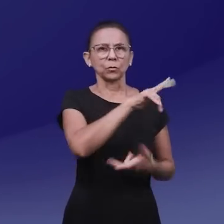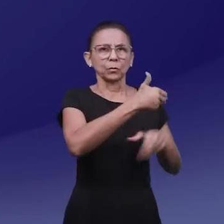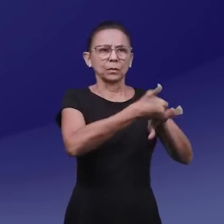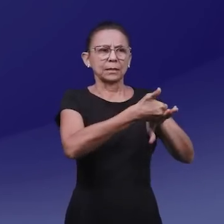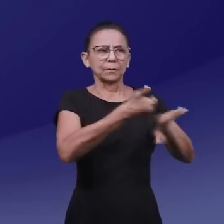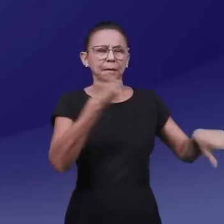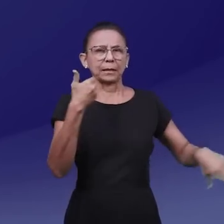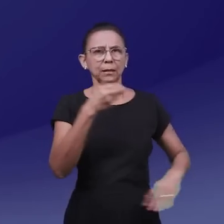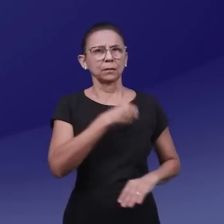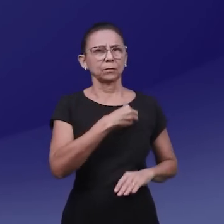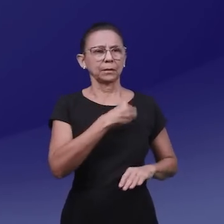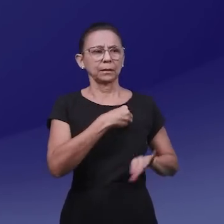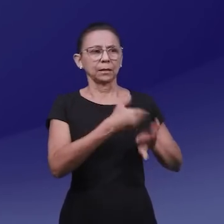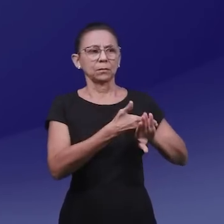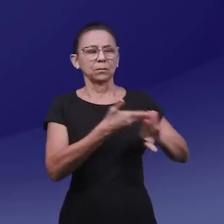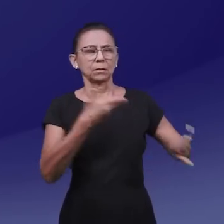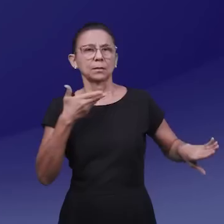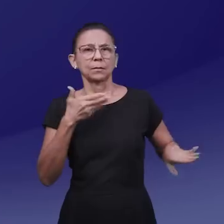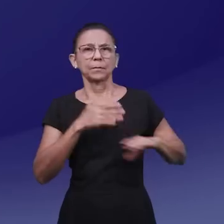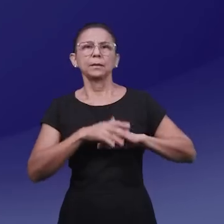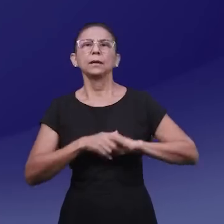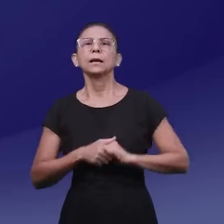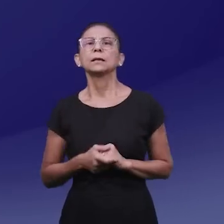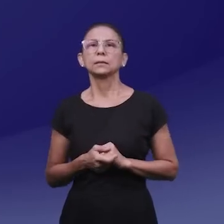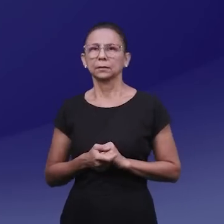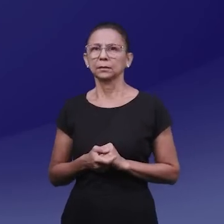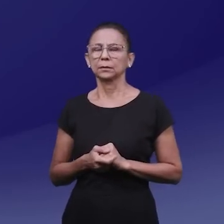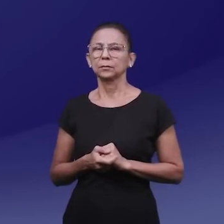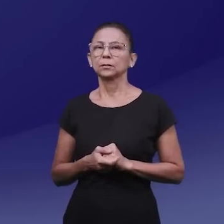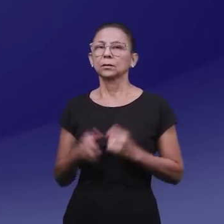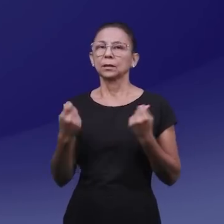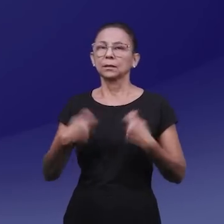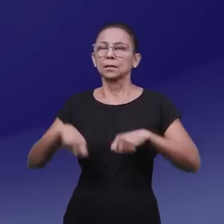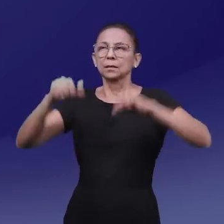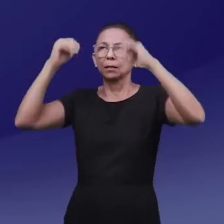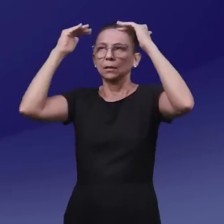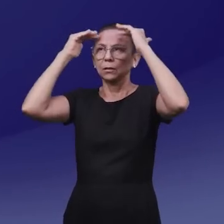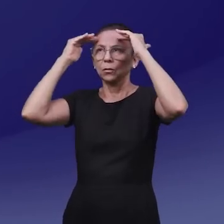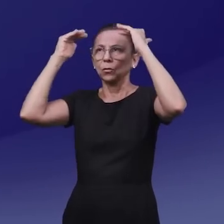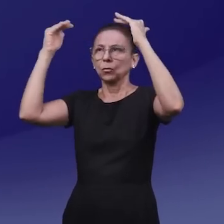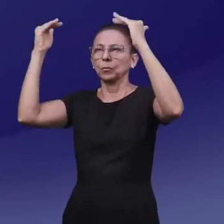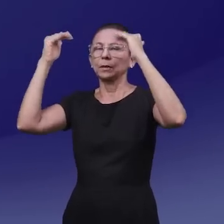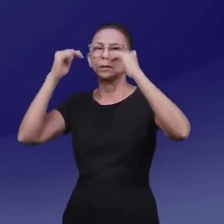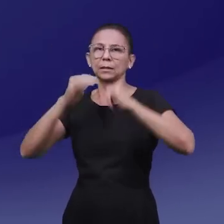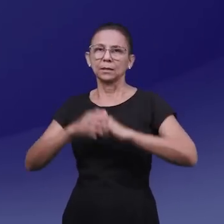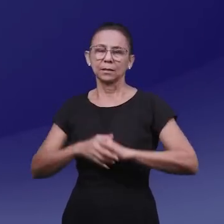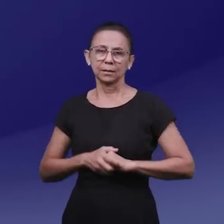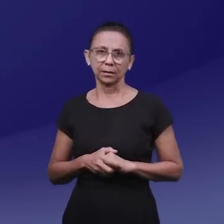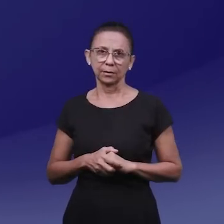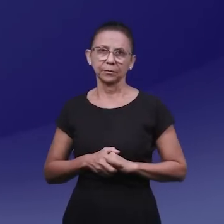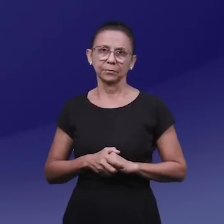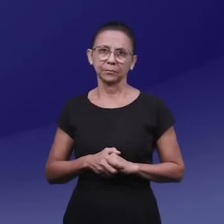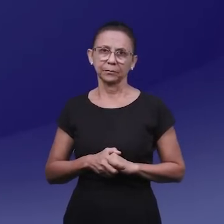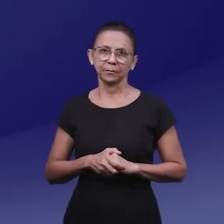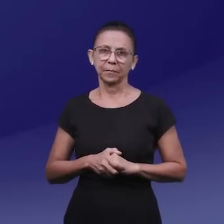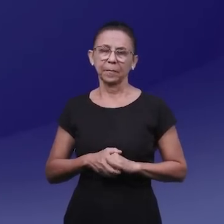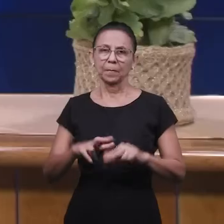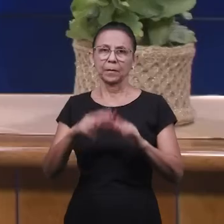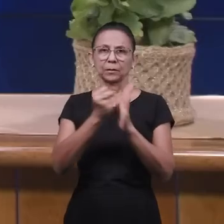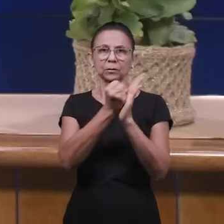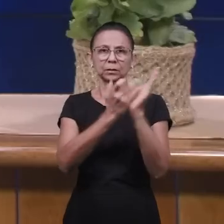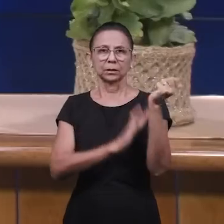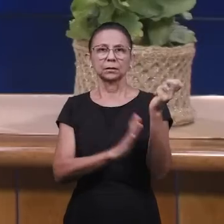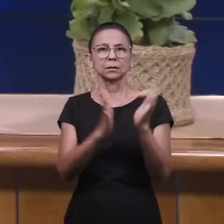para sempre. Salvação é muito mais abrangente. Salvação é felicidade, salvação é segurança, salvação é